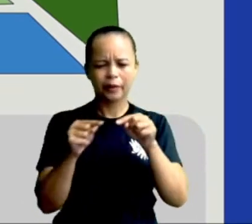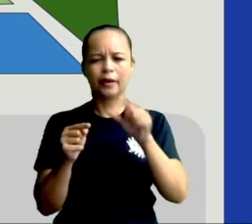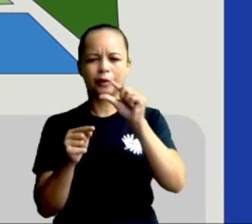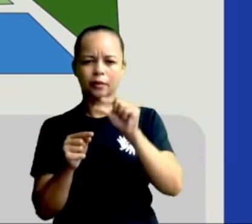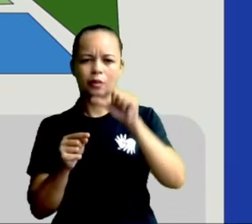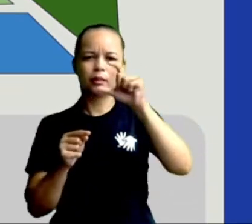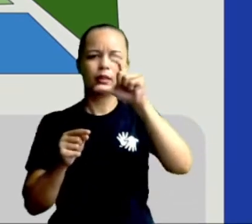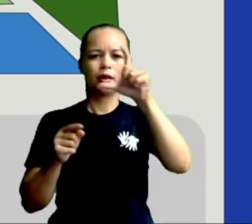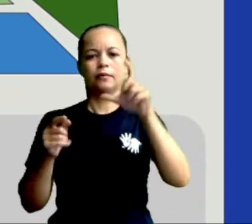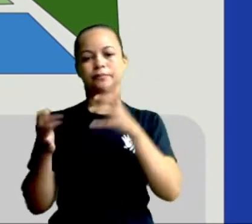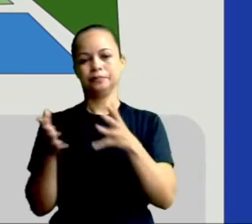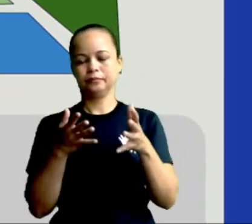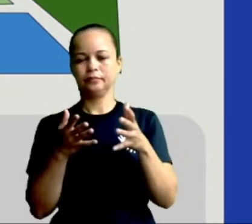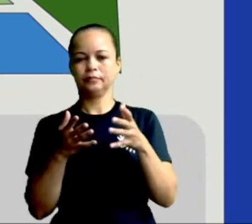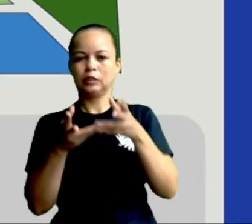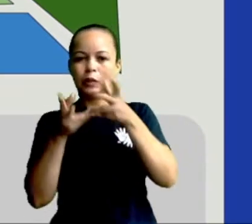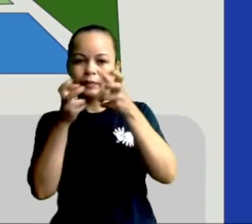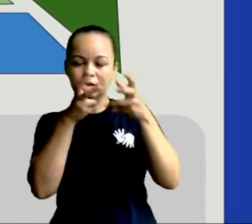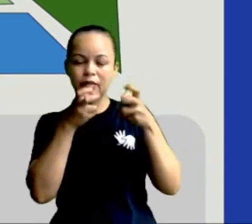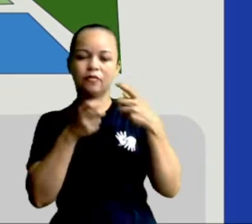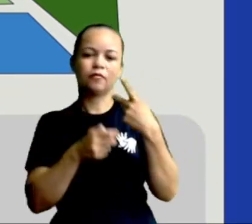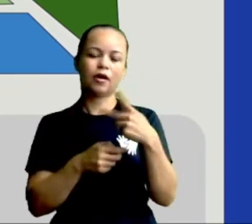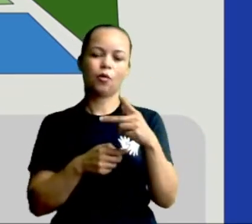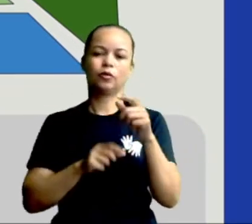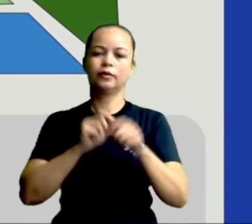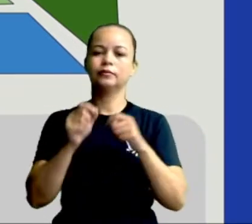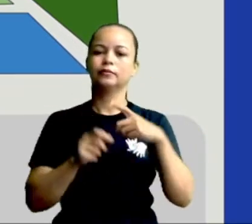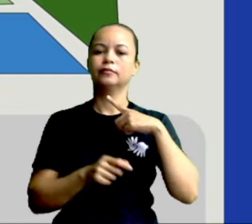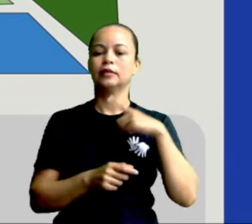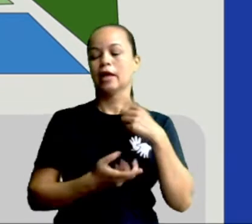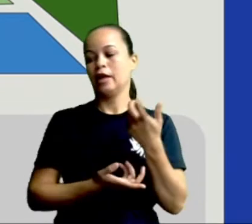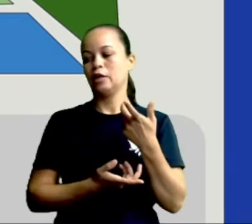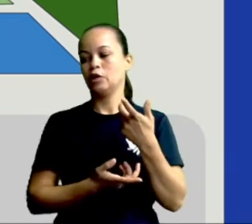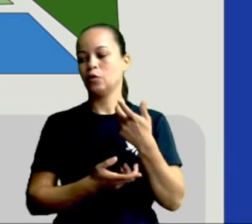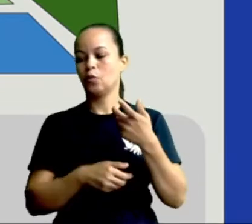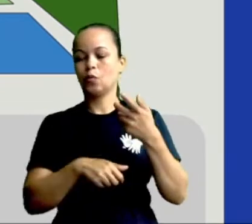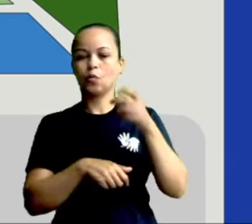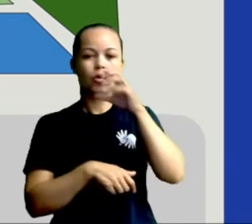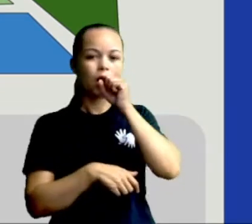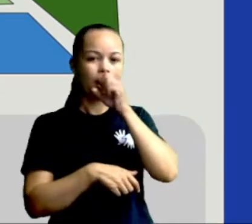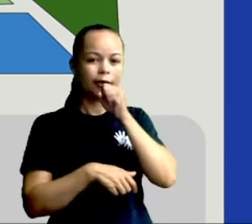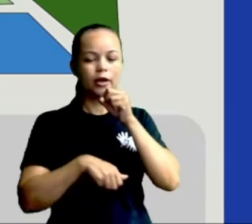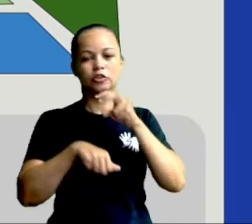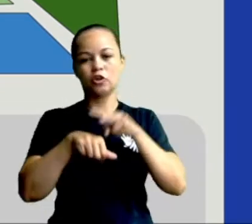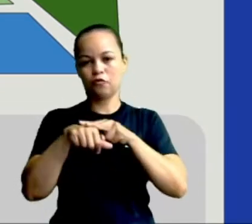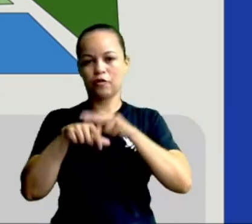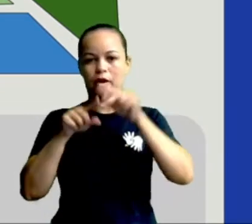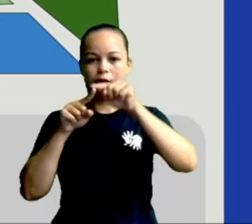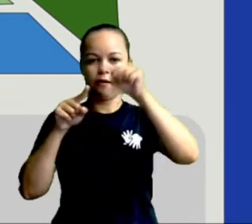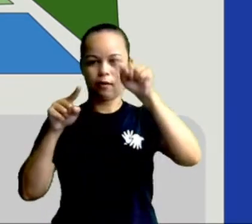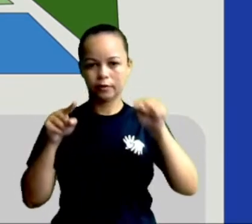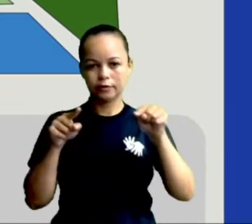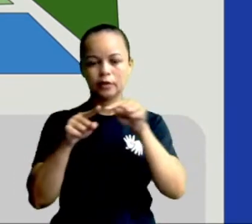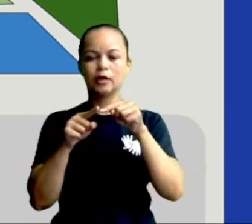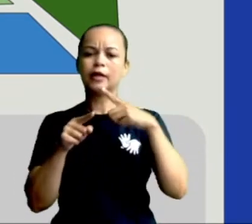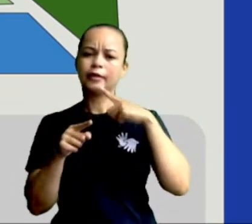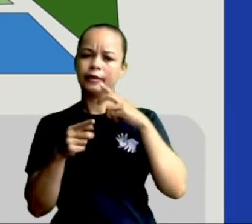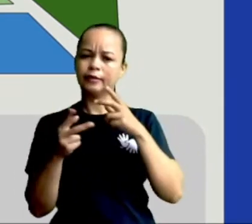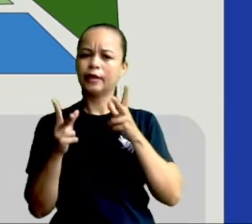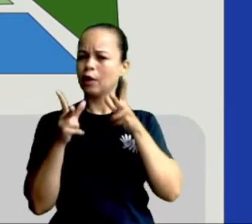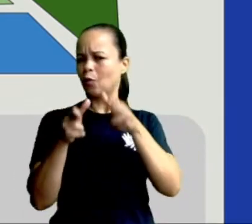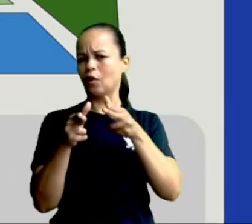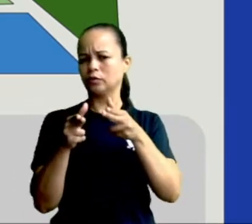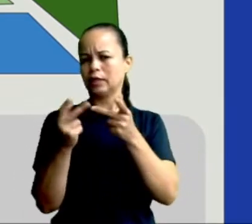triângulos que têm a mesma medida. Eu tenho um triângulo laranja e um verde, que aparentemente ele mostra para mim que tem a mesma